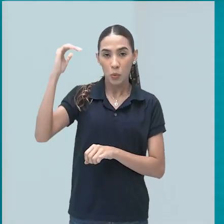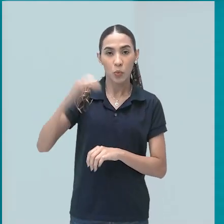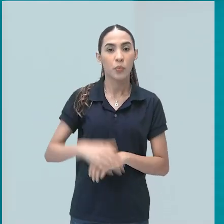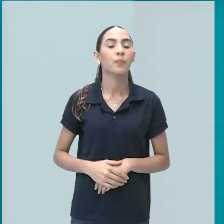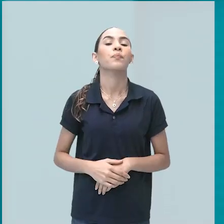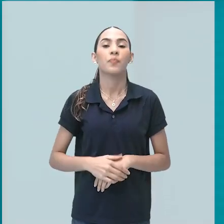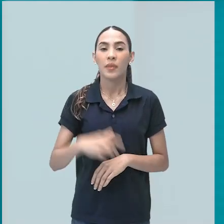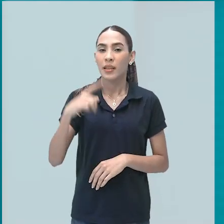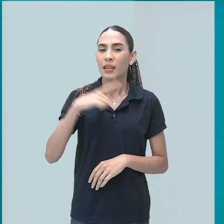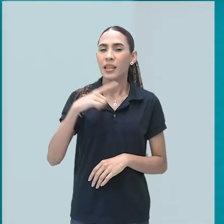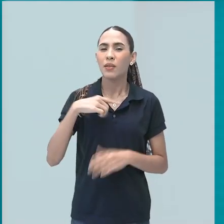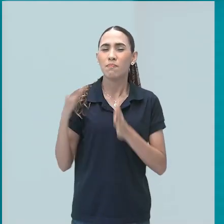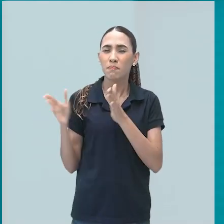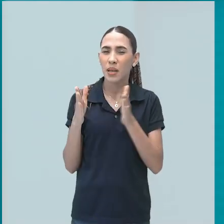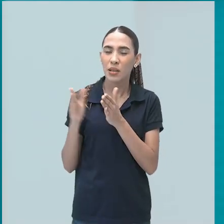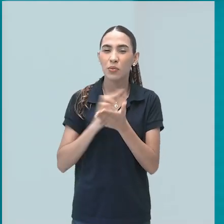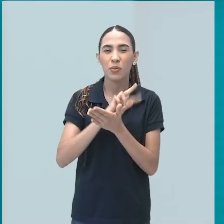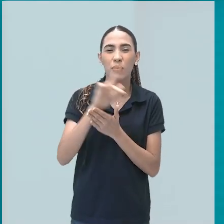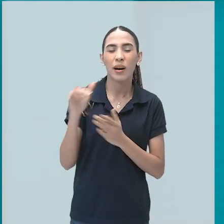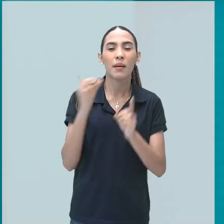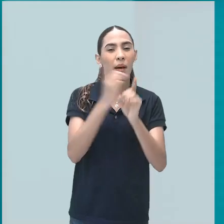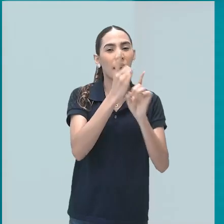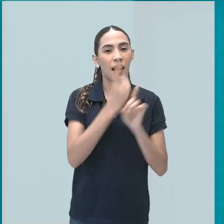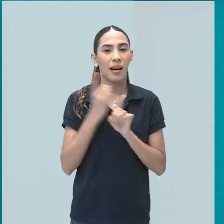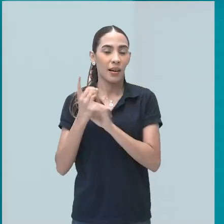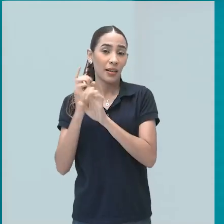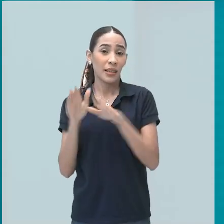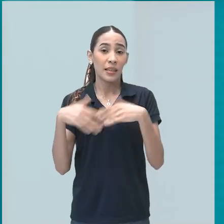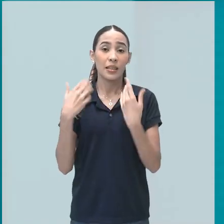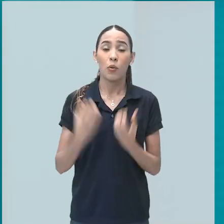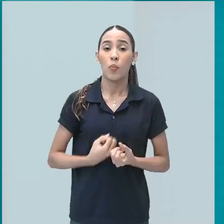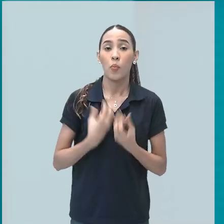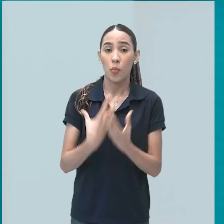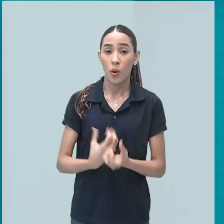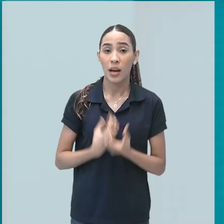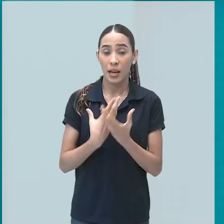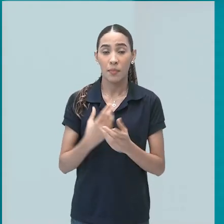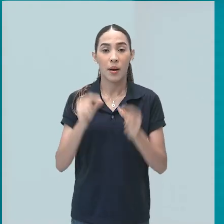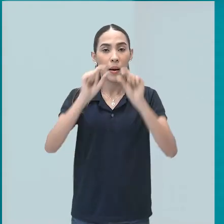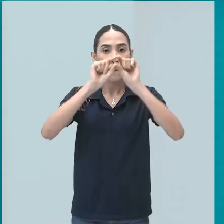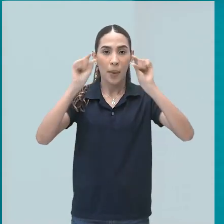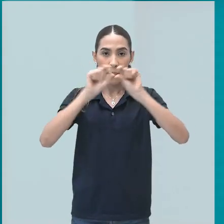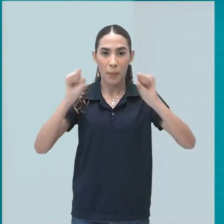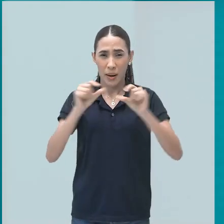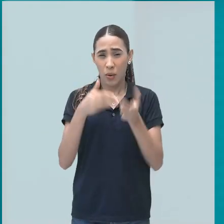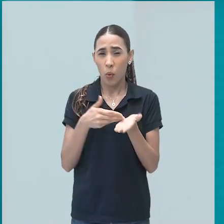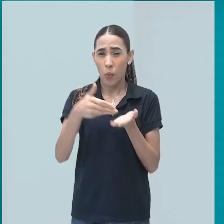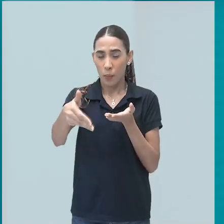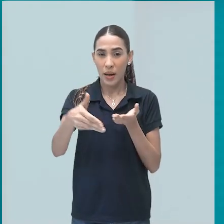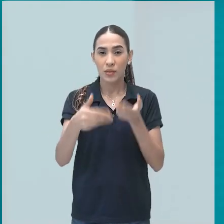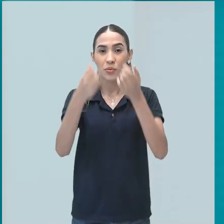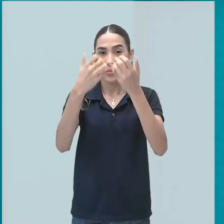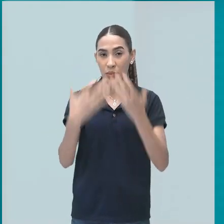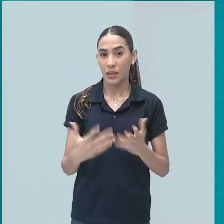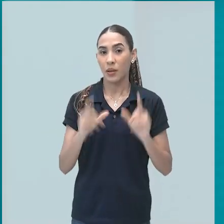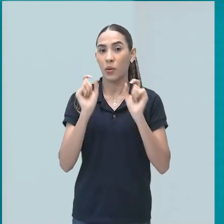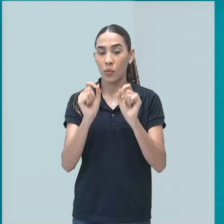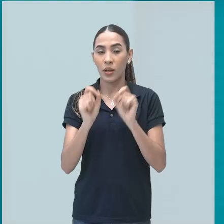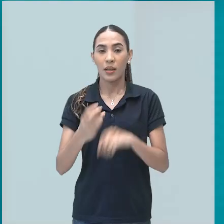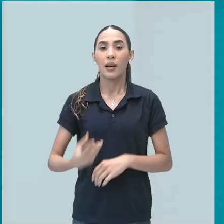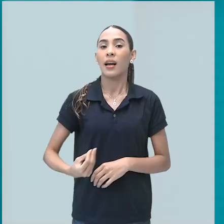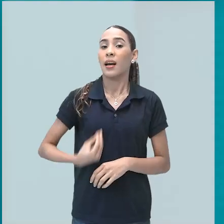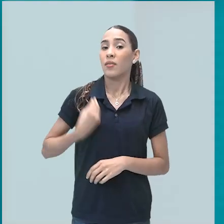há muitas descobertas. Então, o nosso poema, observem vocês que nos primeiros versos, ele afirma que